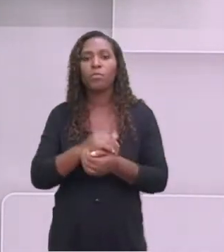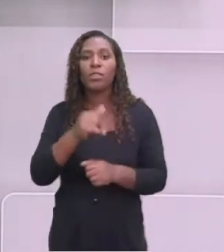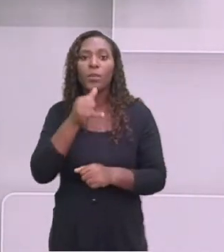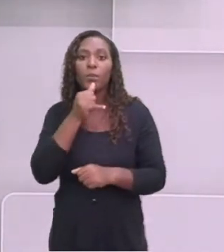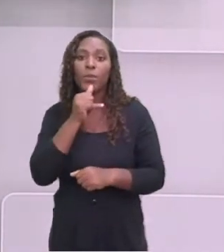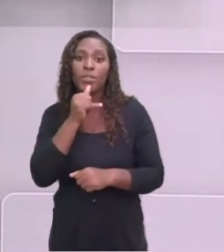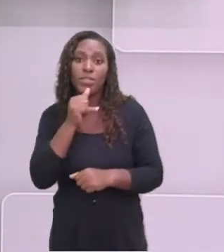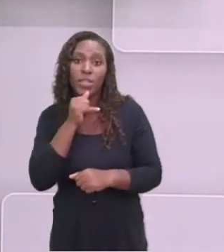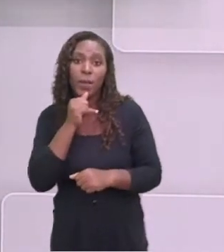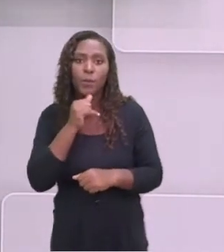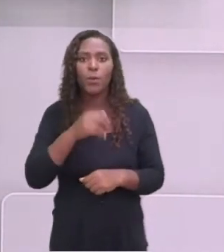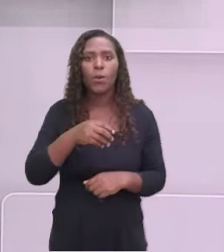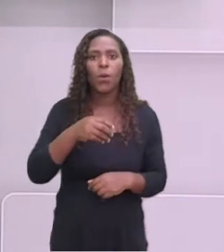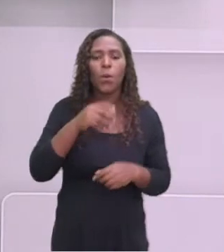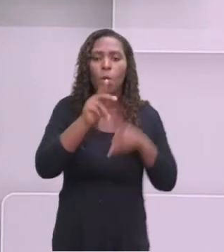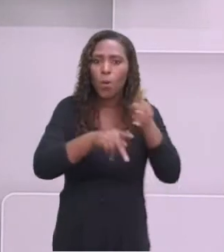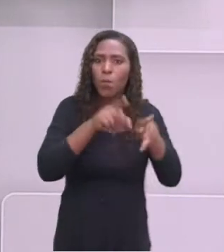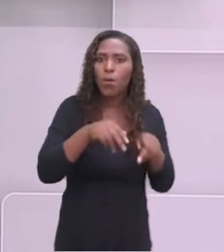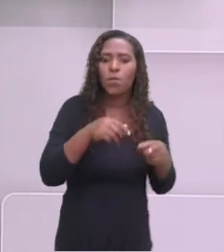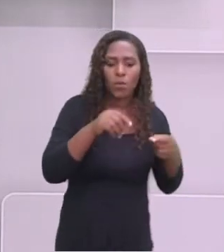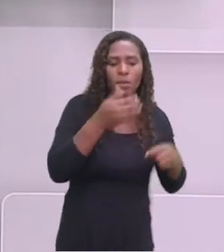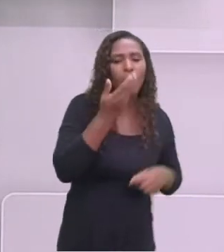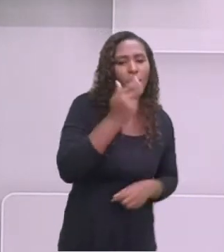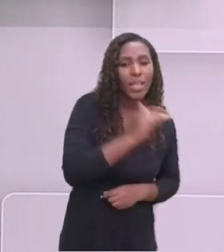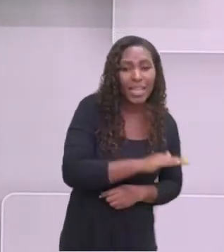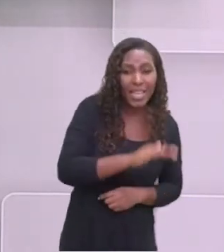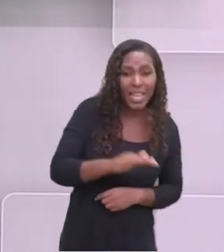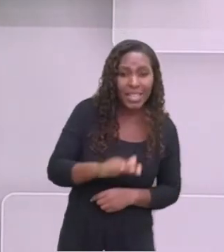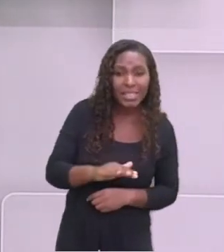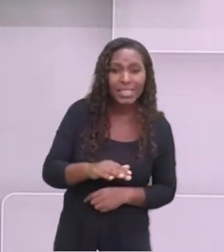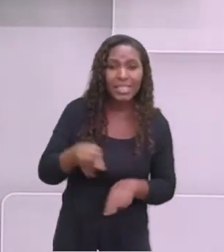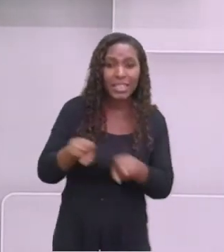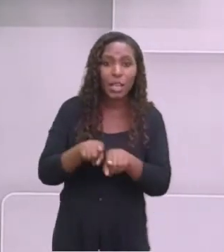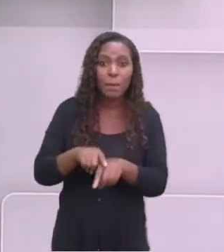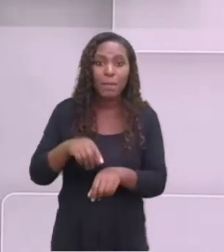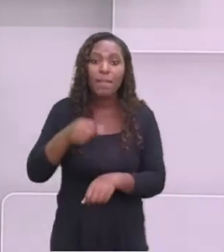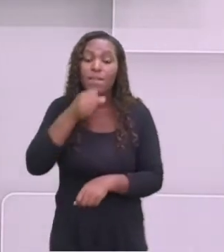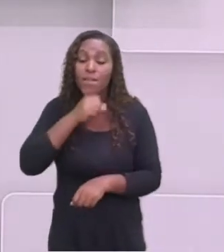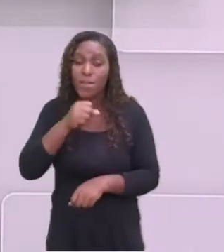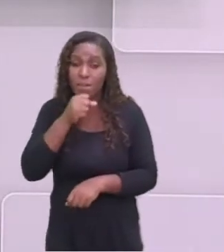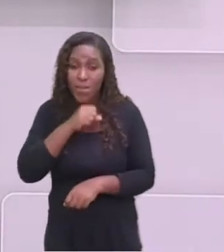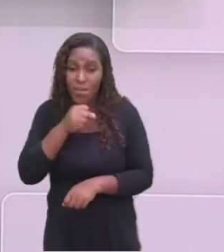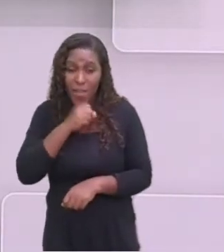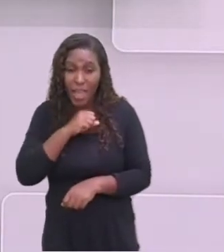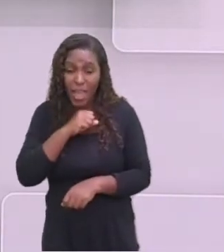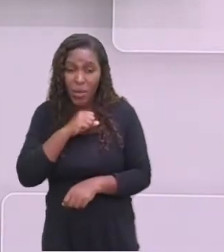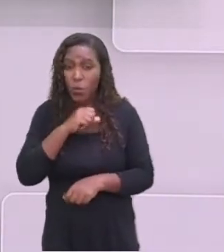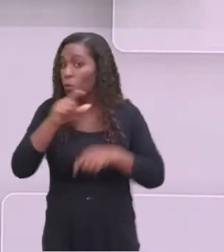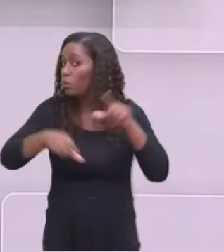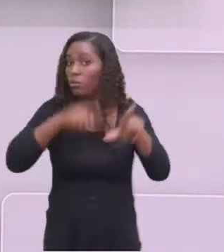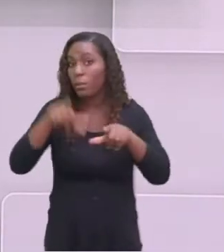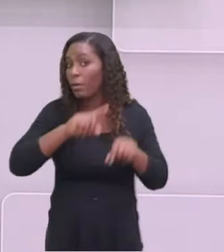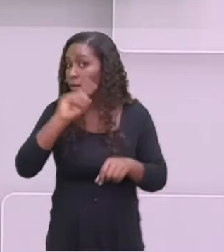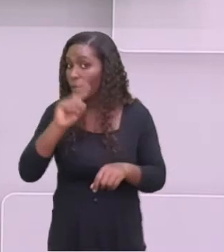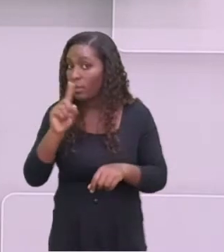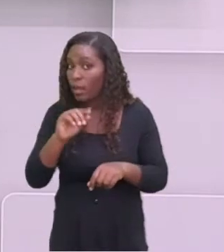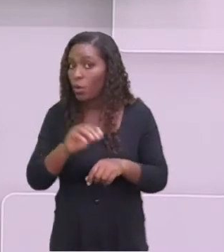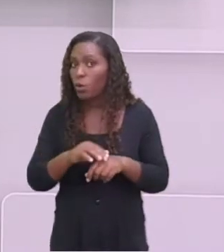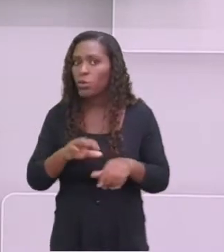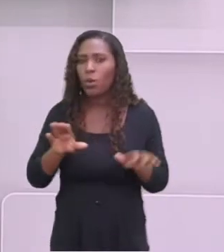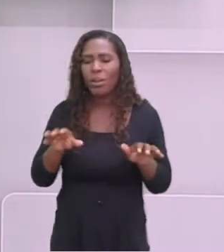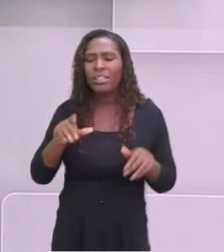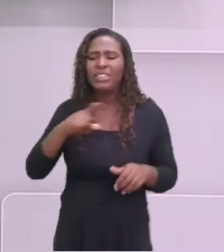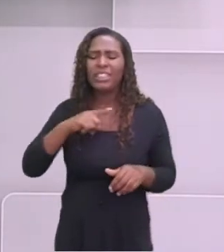espantando pássaros e outros animais das plantações. As meninas adolescentes ajudavam no cuidado